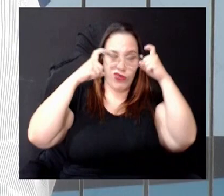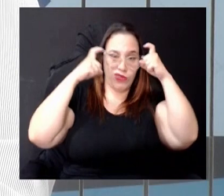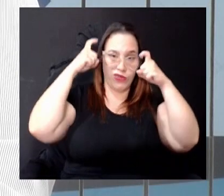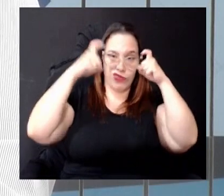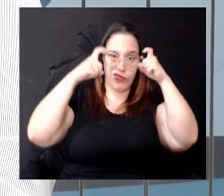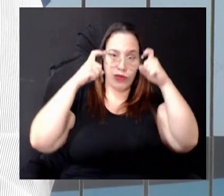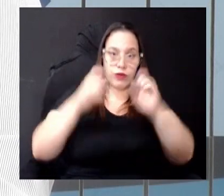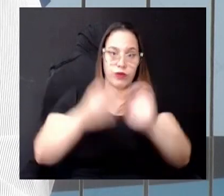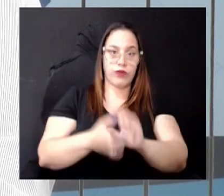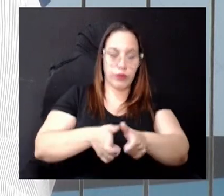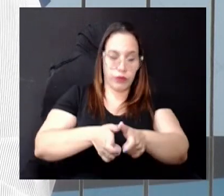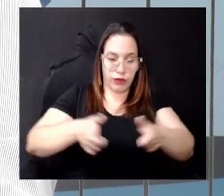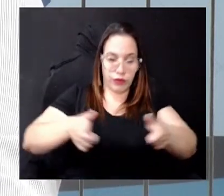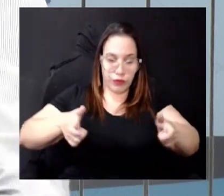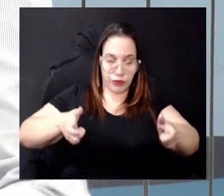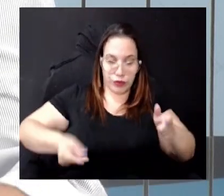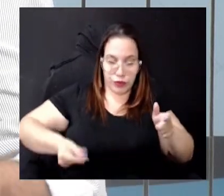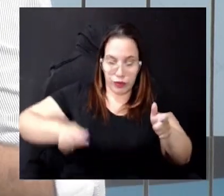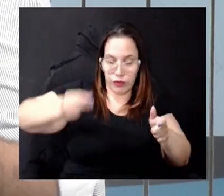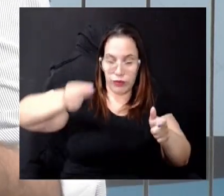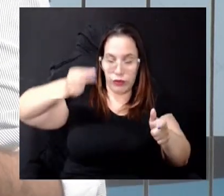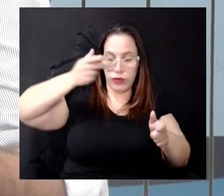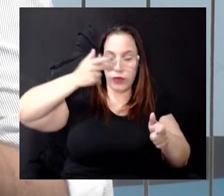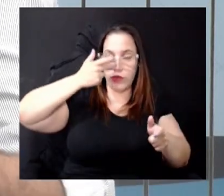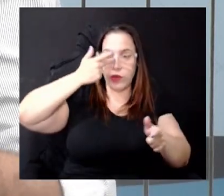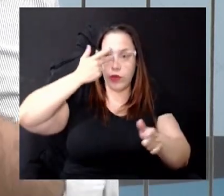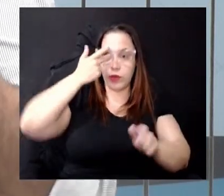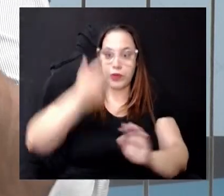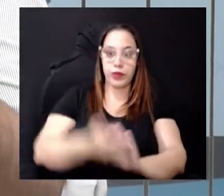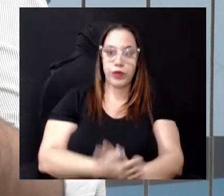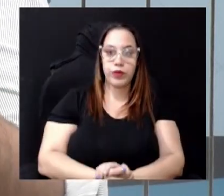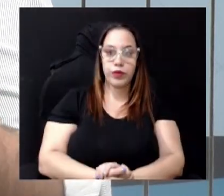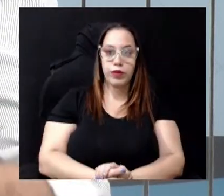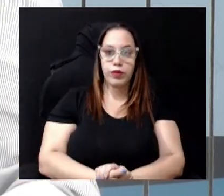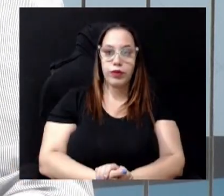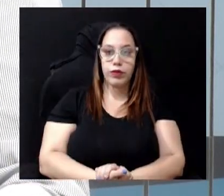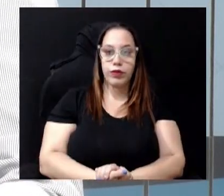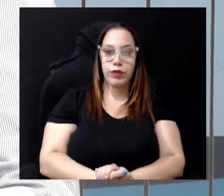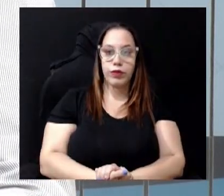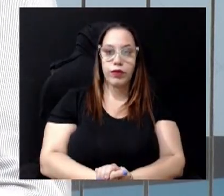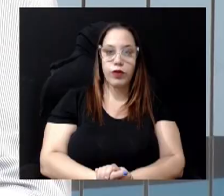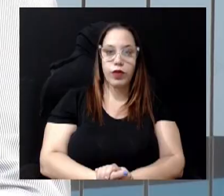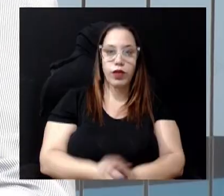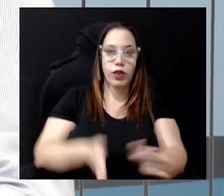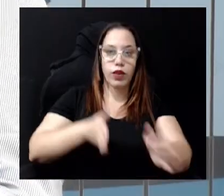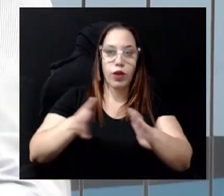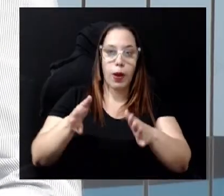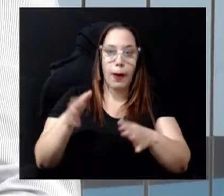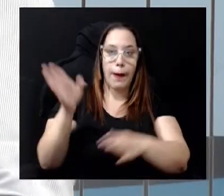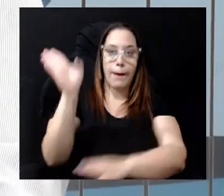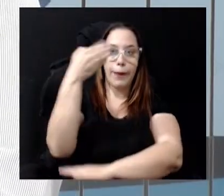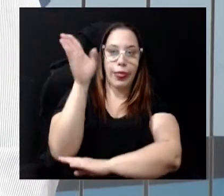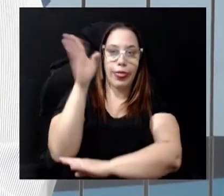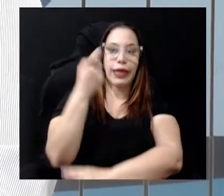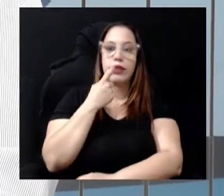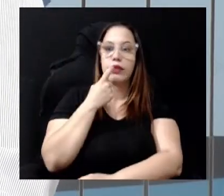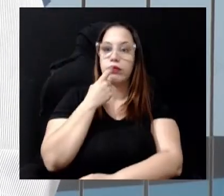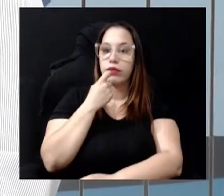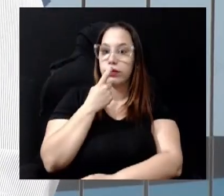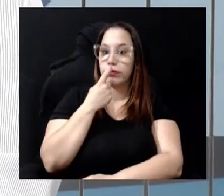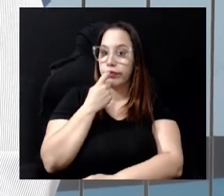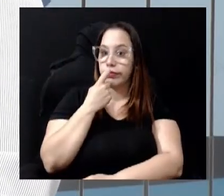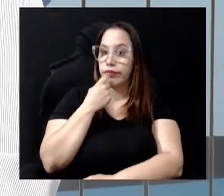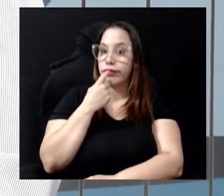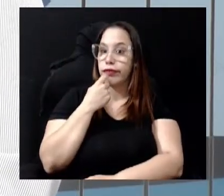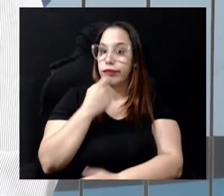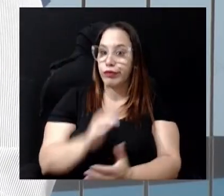custo da energia, fruto da mudança da bandeira. A gente está caminhando para a bandeira vermelha, o que, de alguma forma, estamos sempre